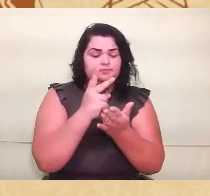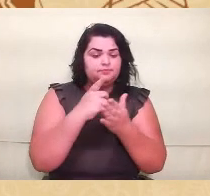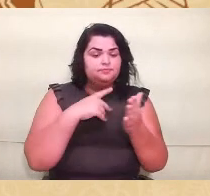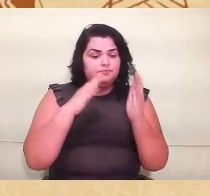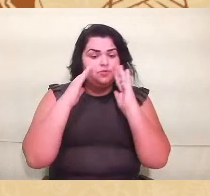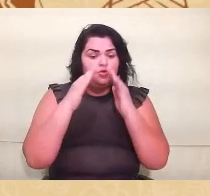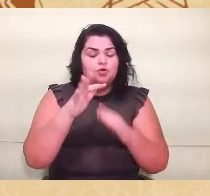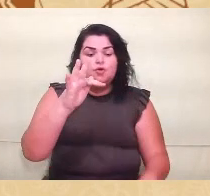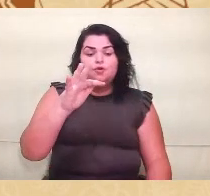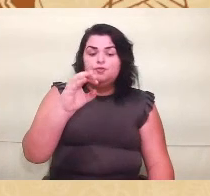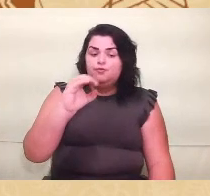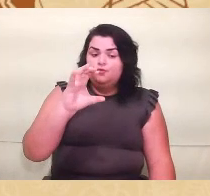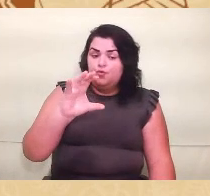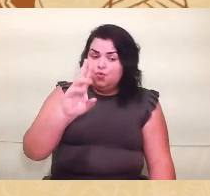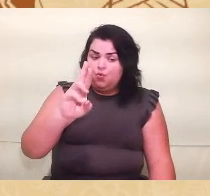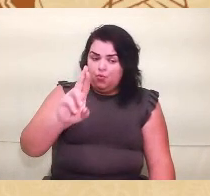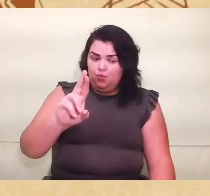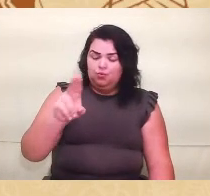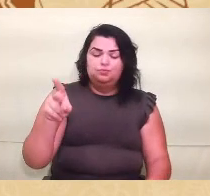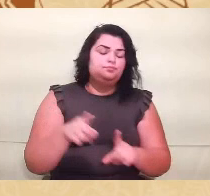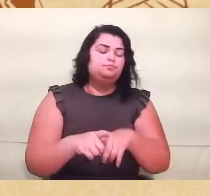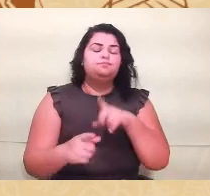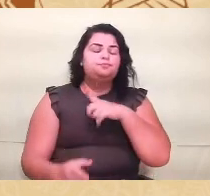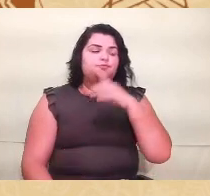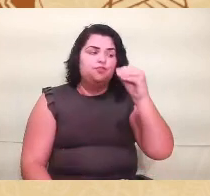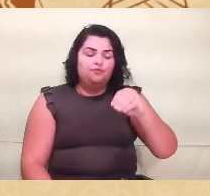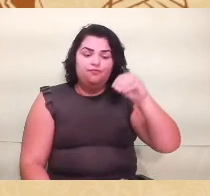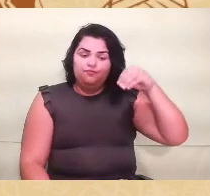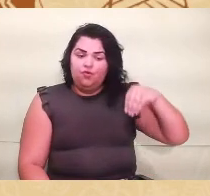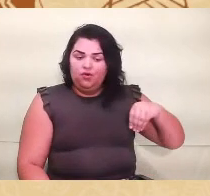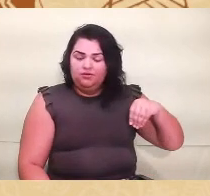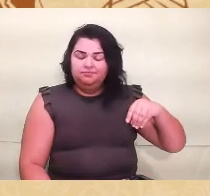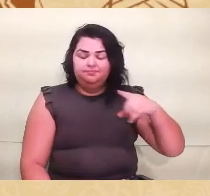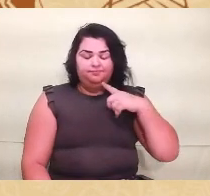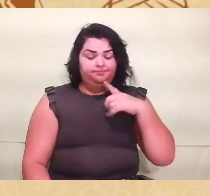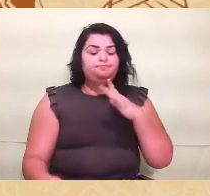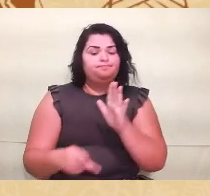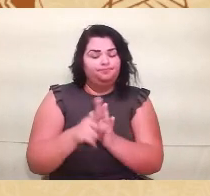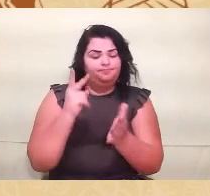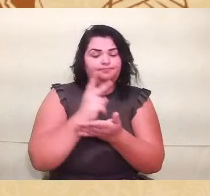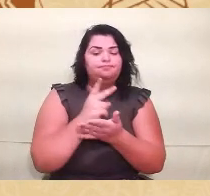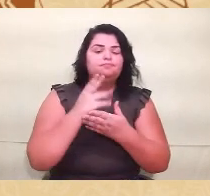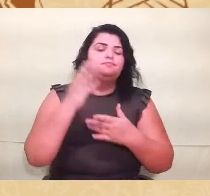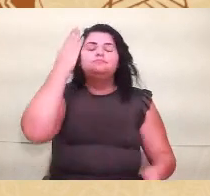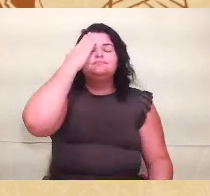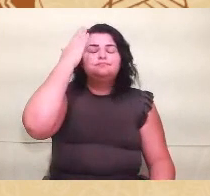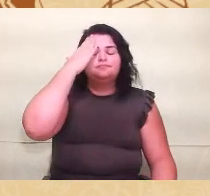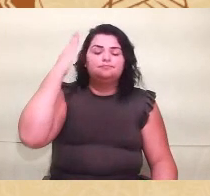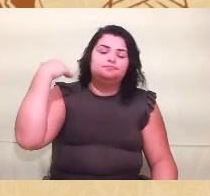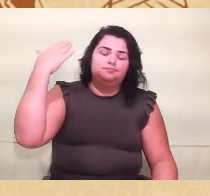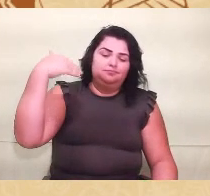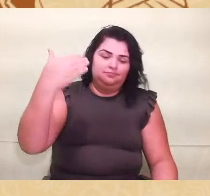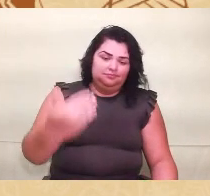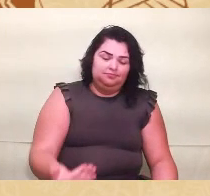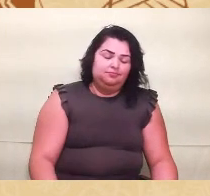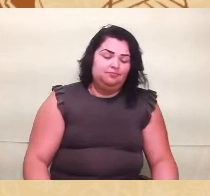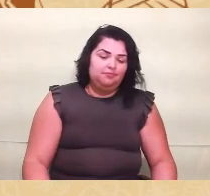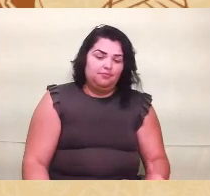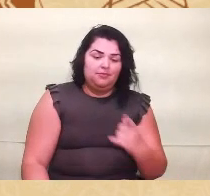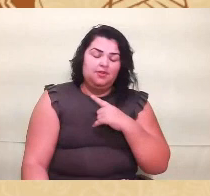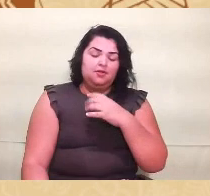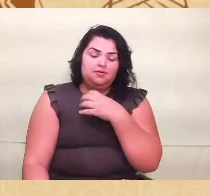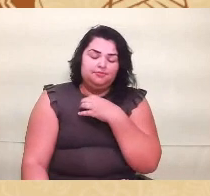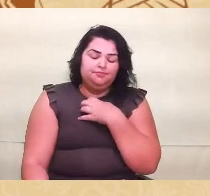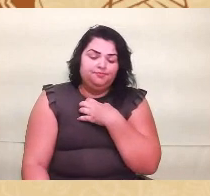Foucault, não se indianizar, ele fica de fora, porque primeiro vem a sabedoria ancestral. Então, essa forma de ser,